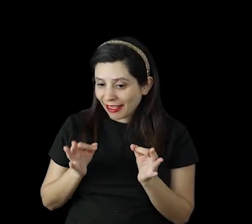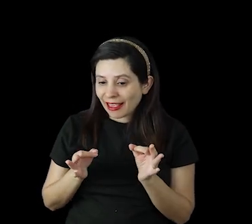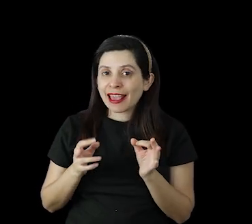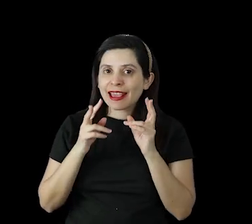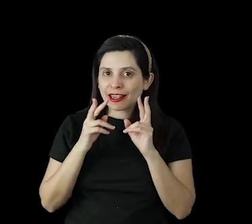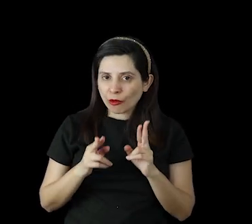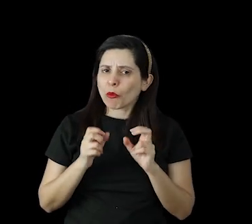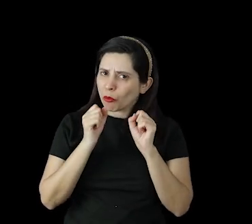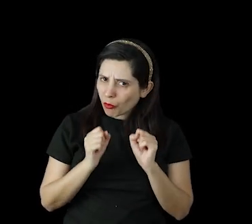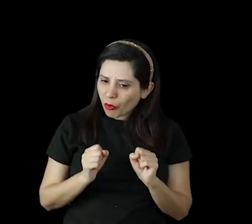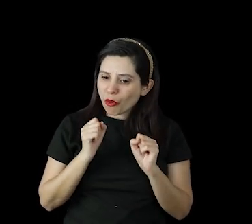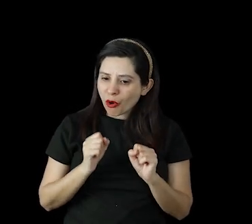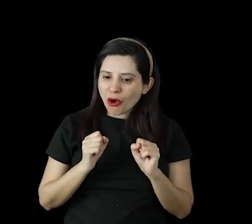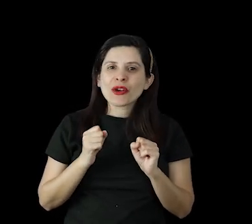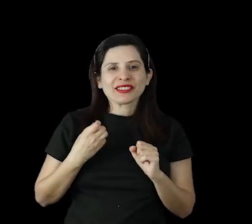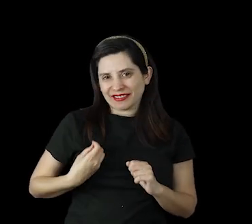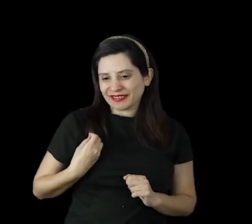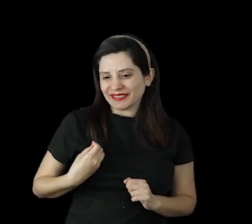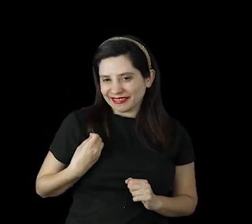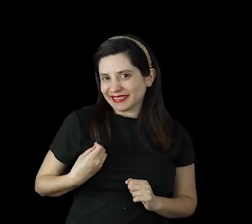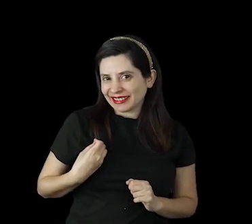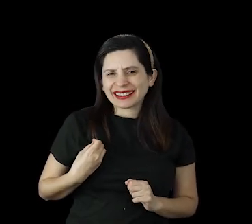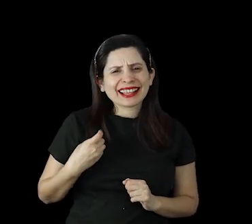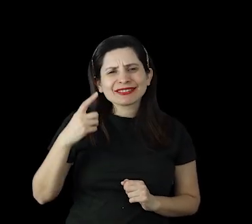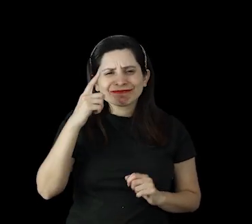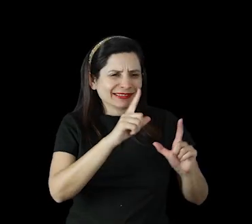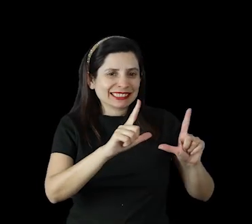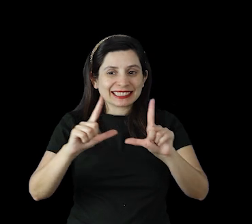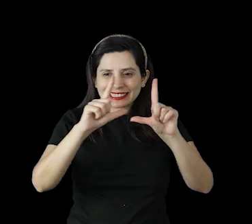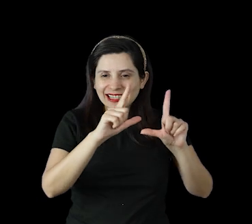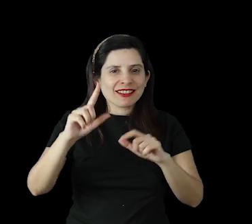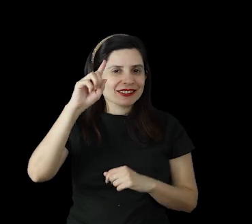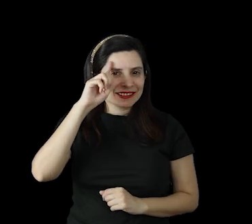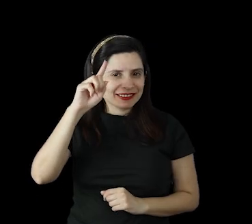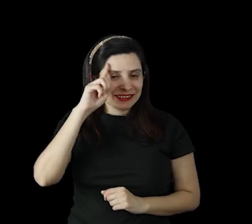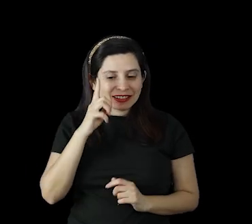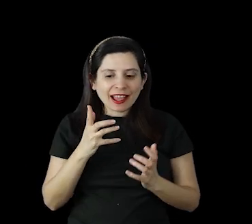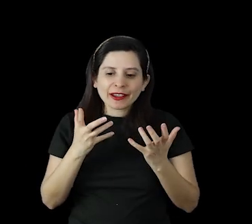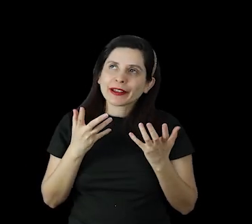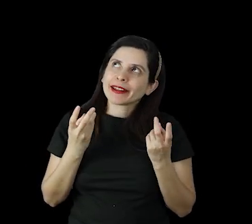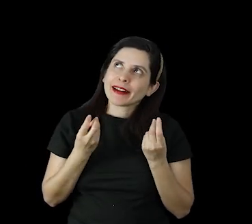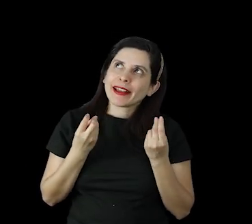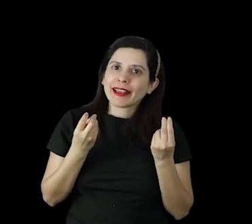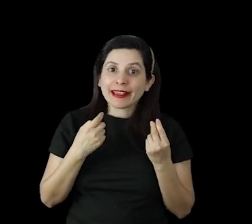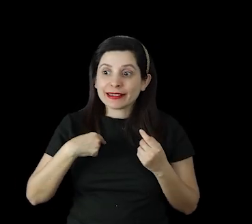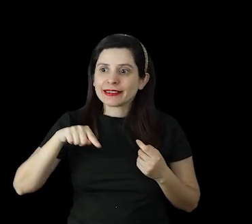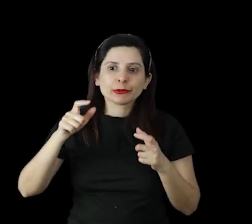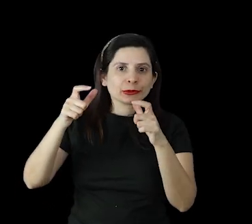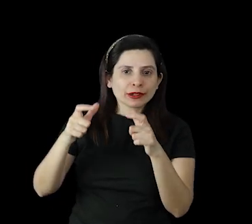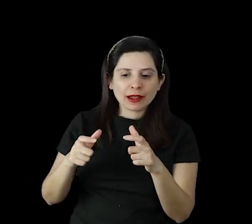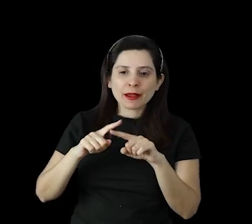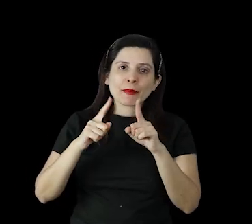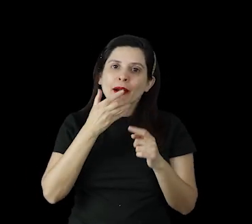igual, e isso a gente pode se ocupar da vida, assim, até de cenas cotidianas. Às vezes, né? Ah, eu quero ir em tal lugar,